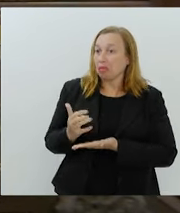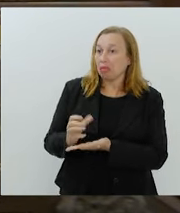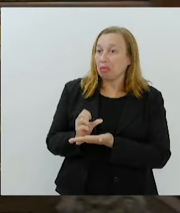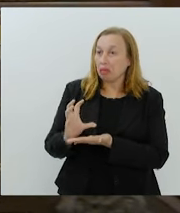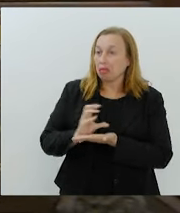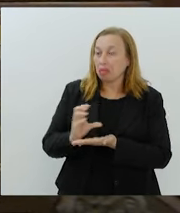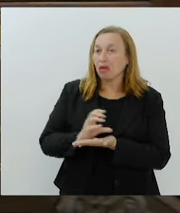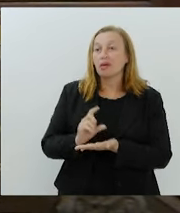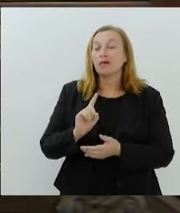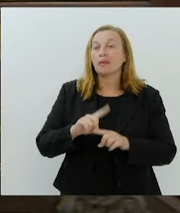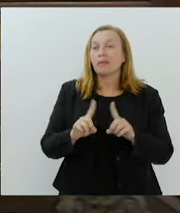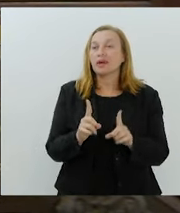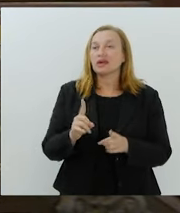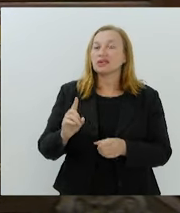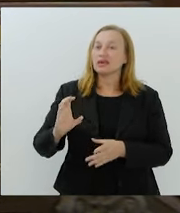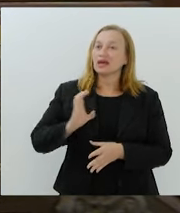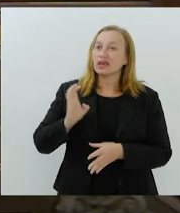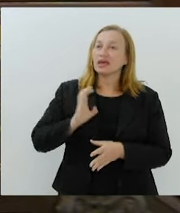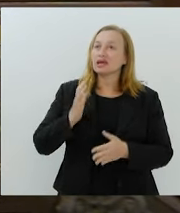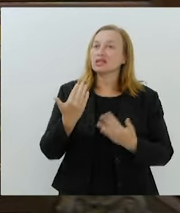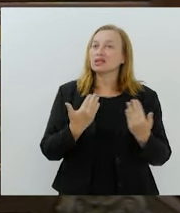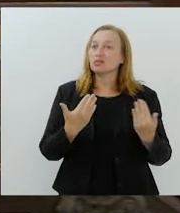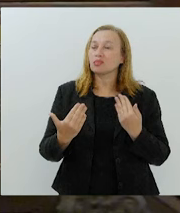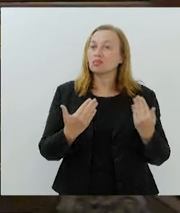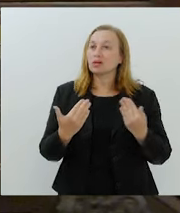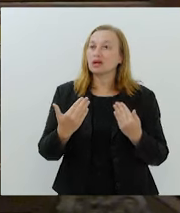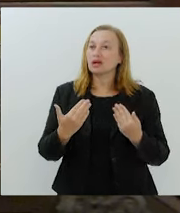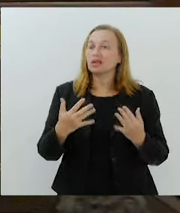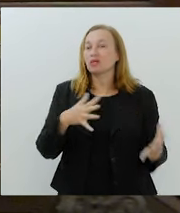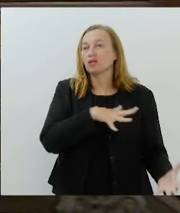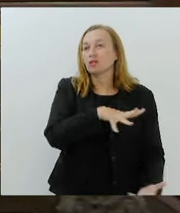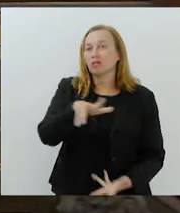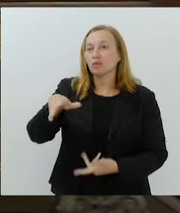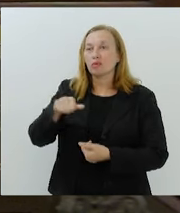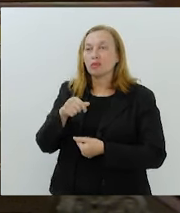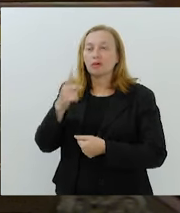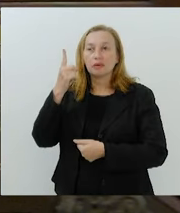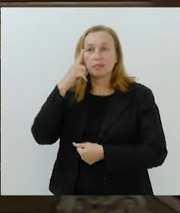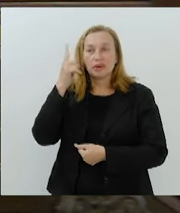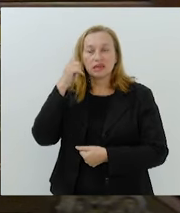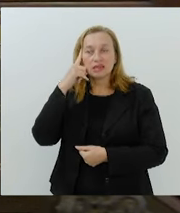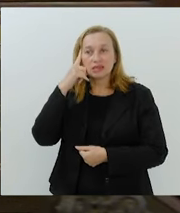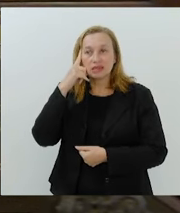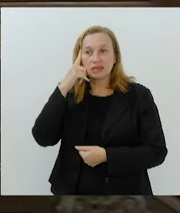a riqueza compatível com nações que pensam no longo prazo.